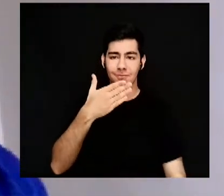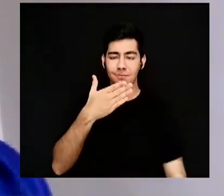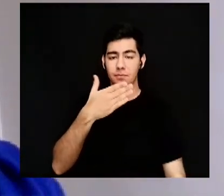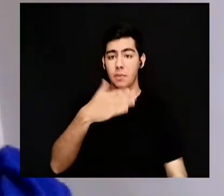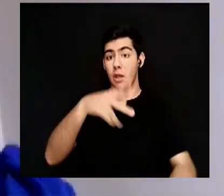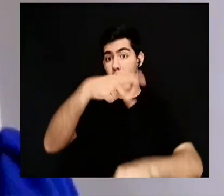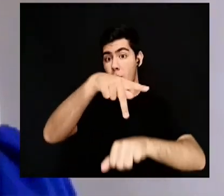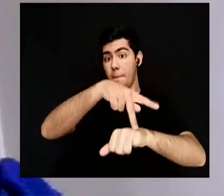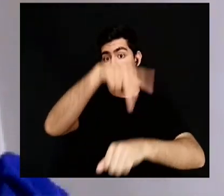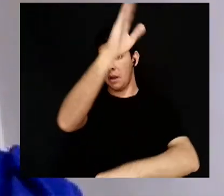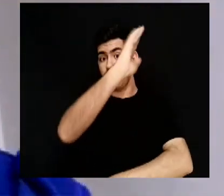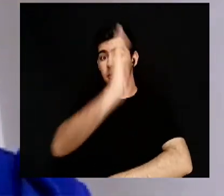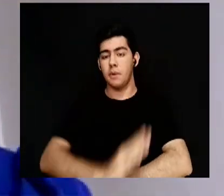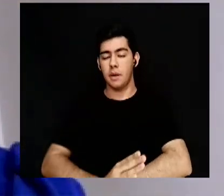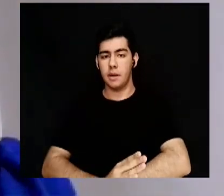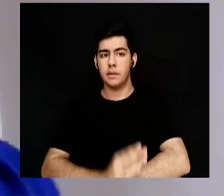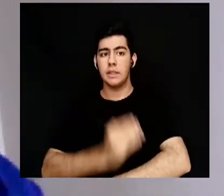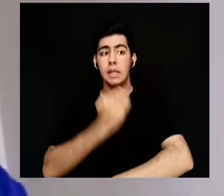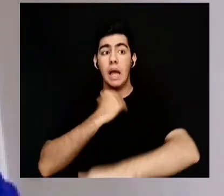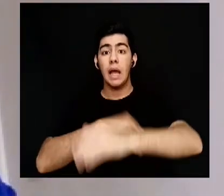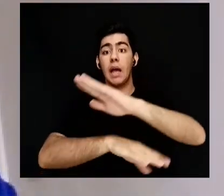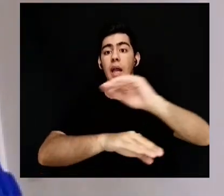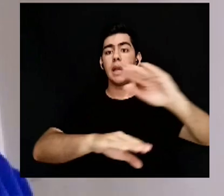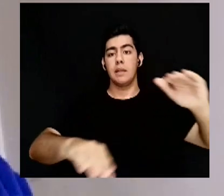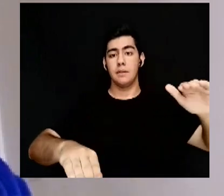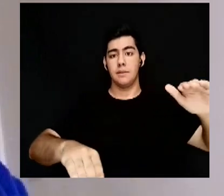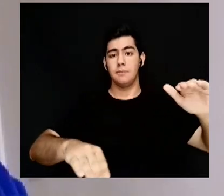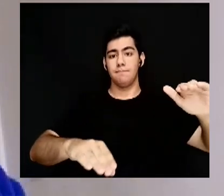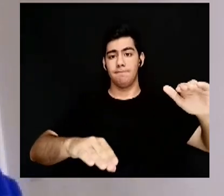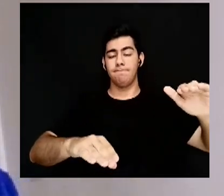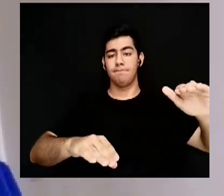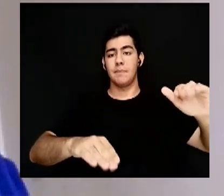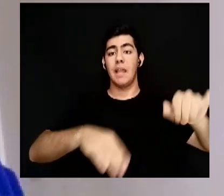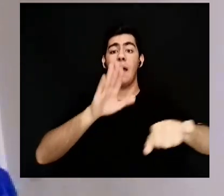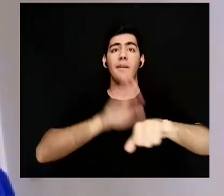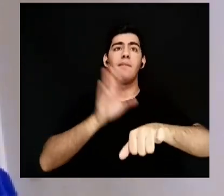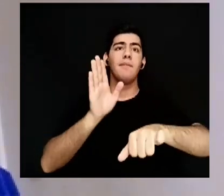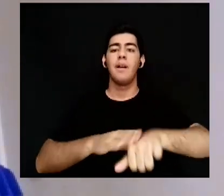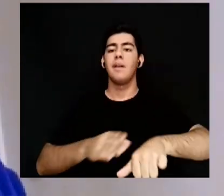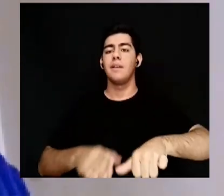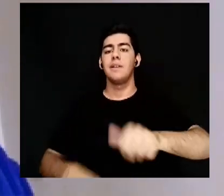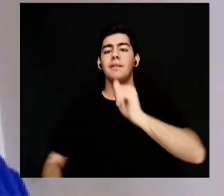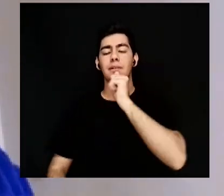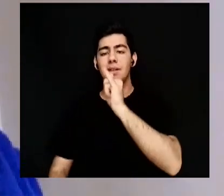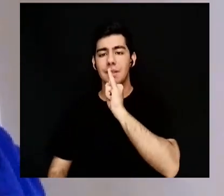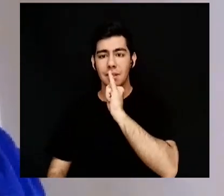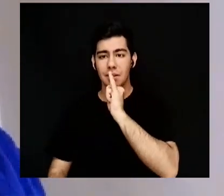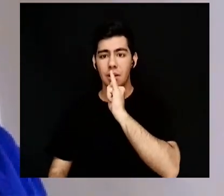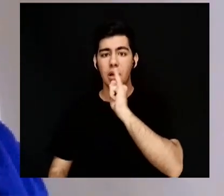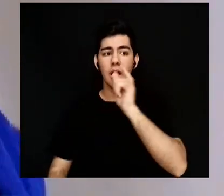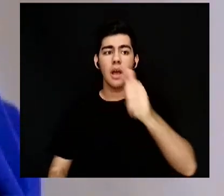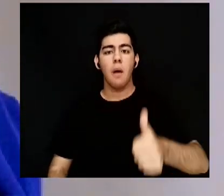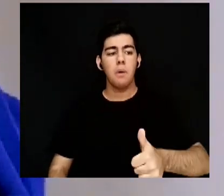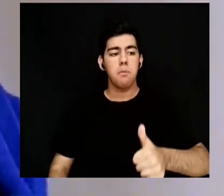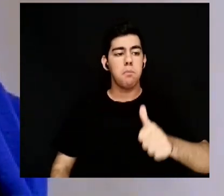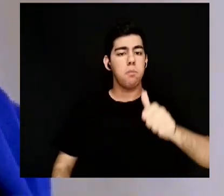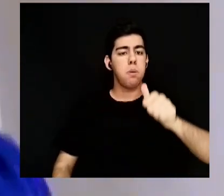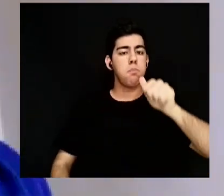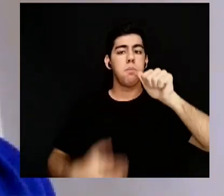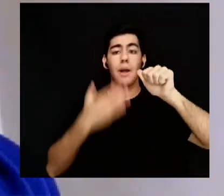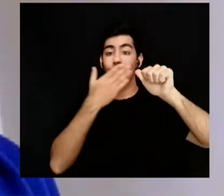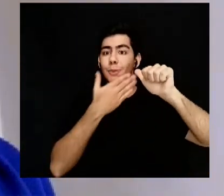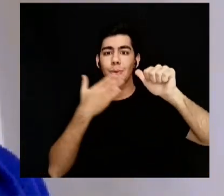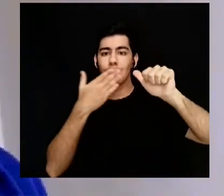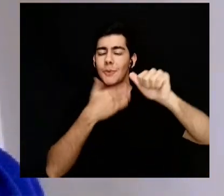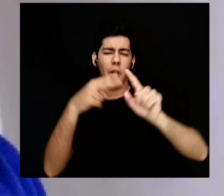bebida açucarada que água, entendeu? A água é, assim, um absurdo isso, mas infelizmente é muito mais